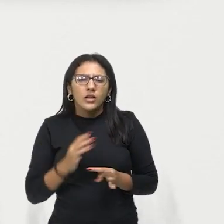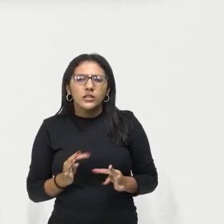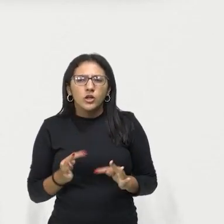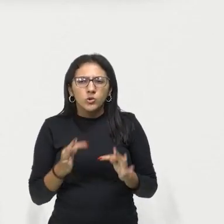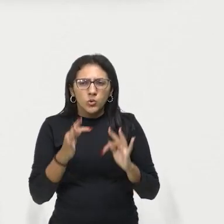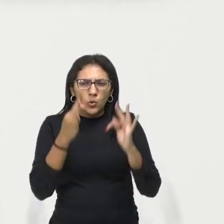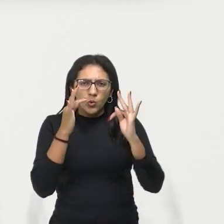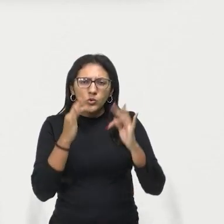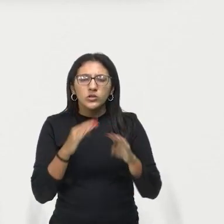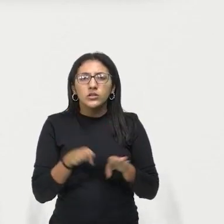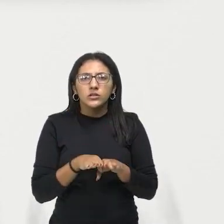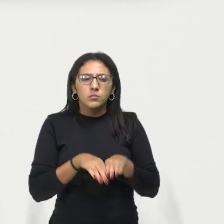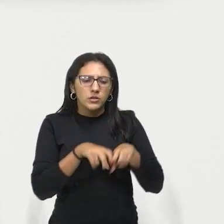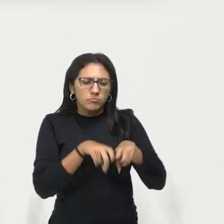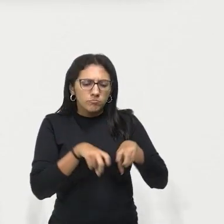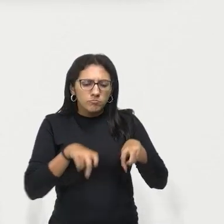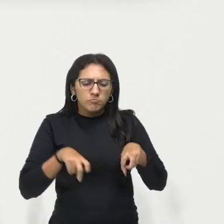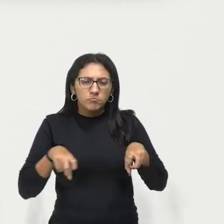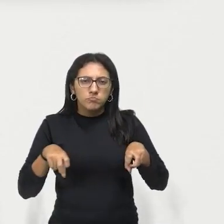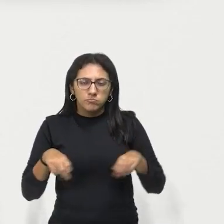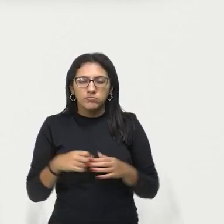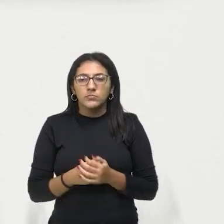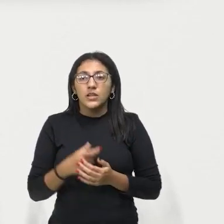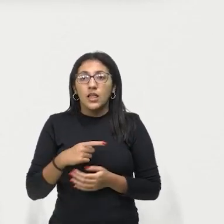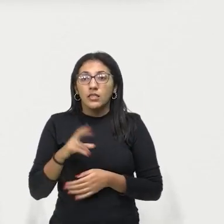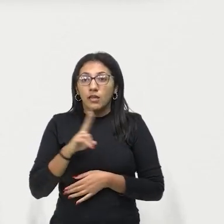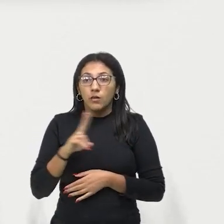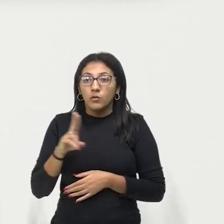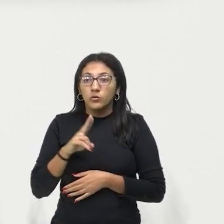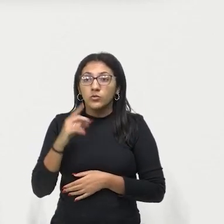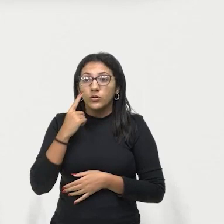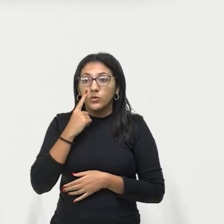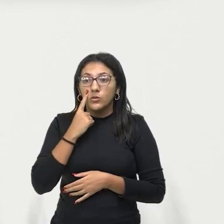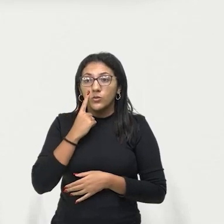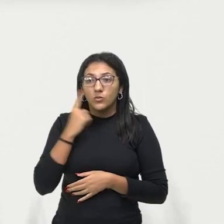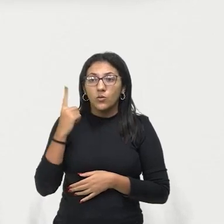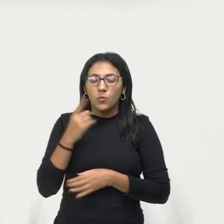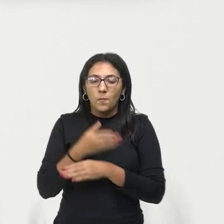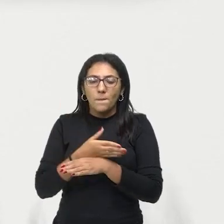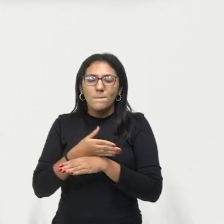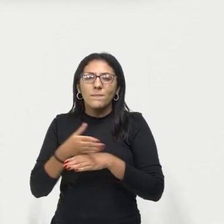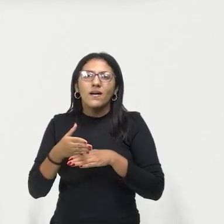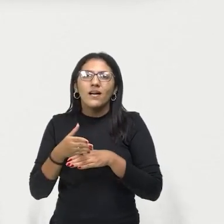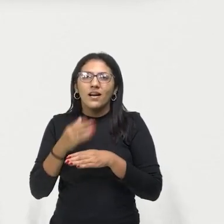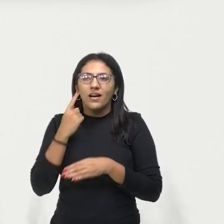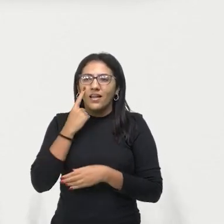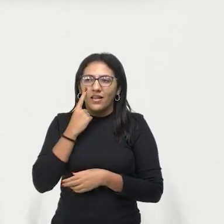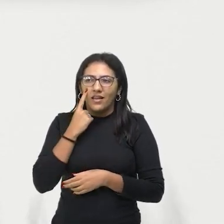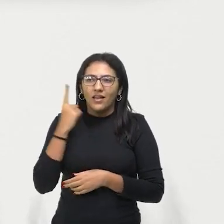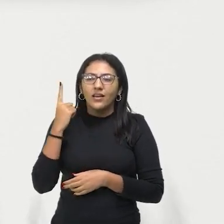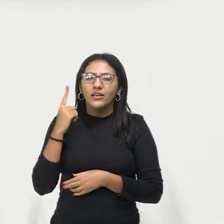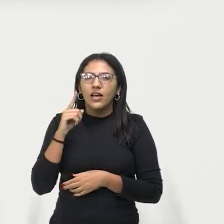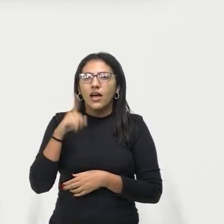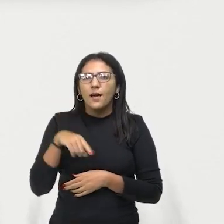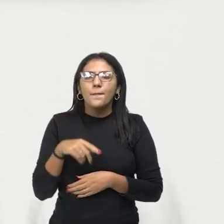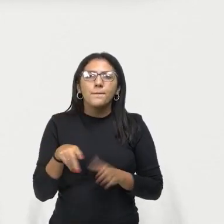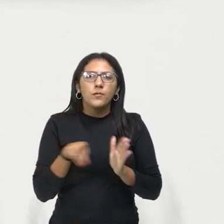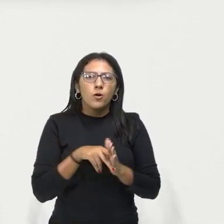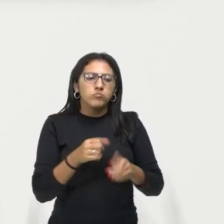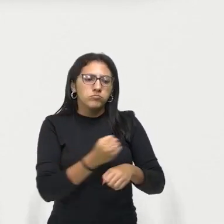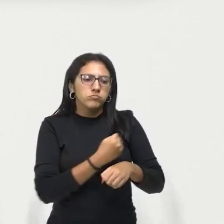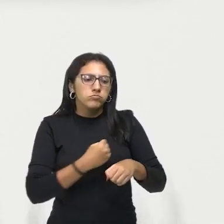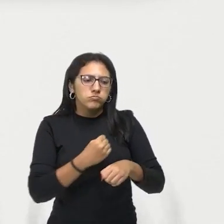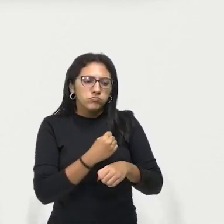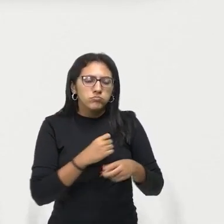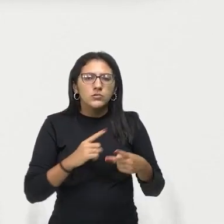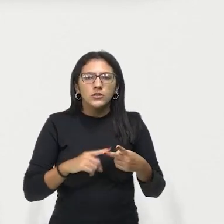automóveis, materiais eletrônicos e móveis. Então eu tenho aí todos esses equipamentos, gente, eles têm um nome, tá? Produto da